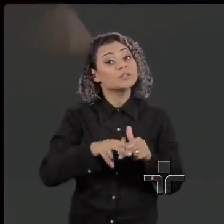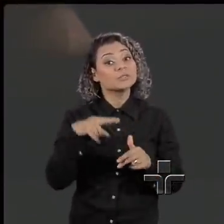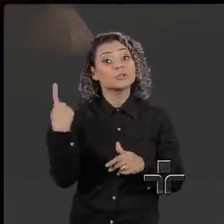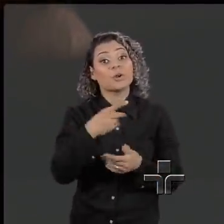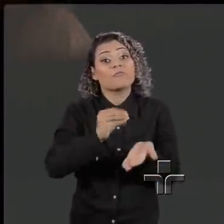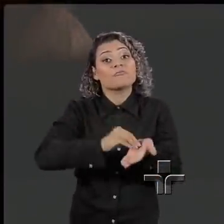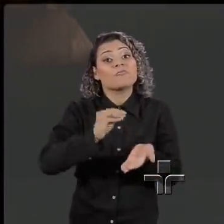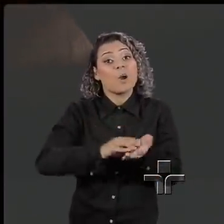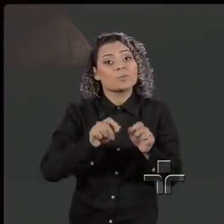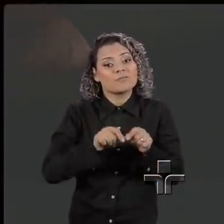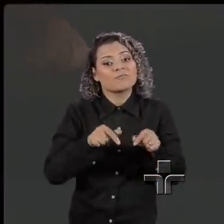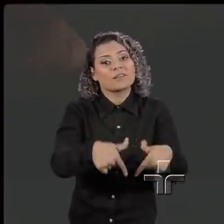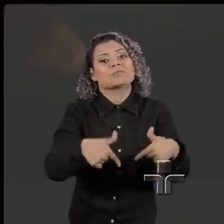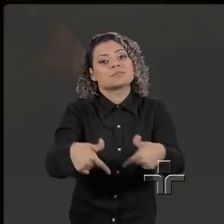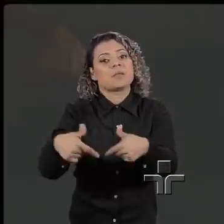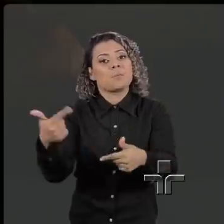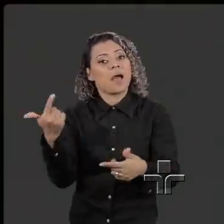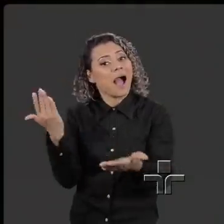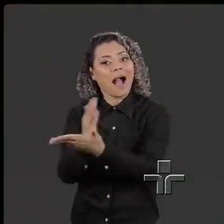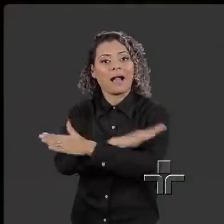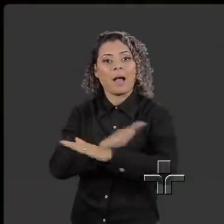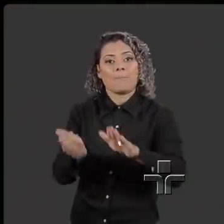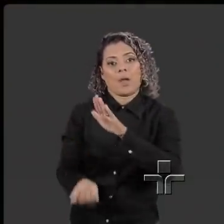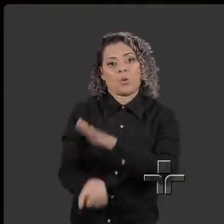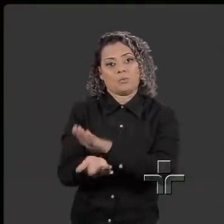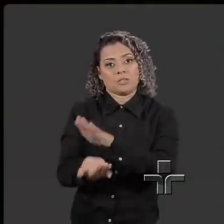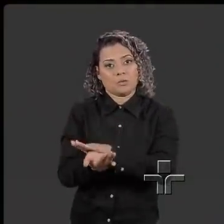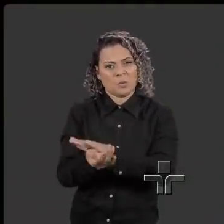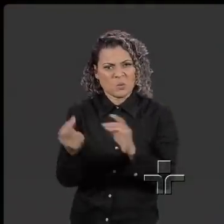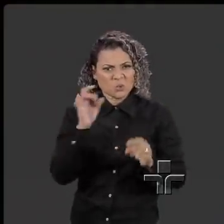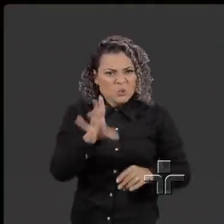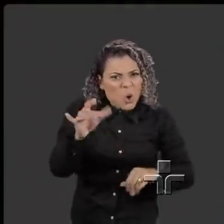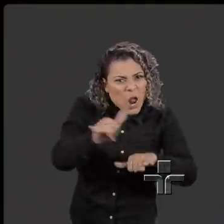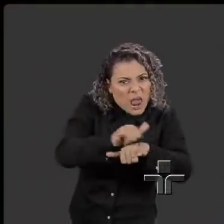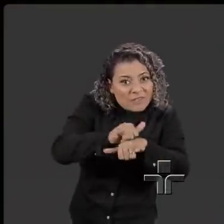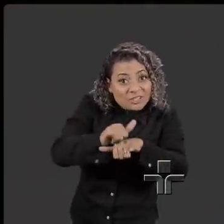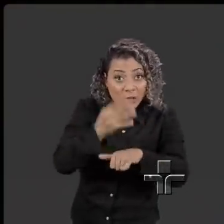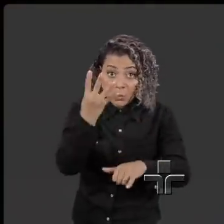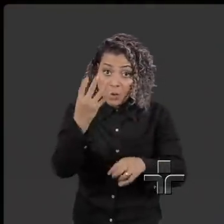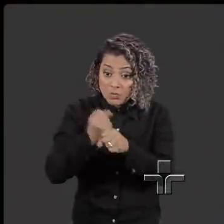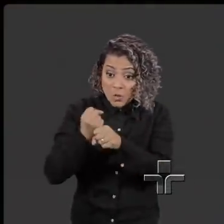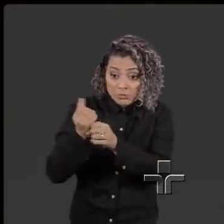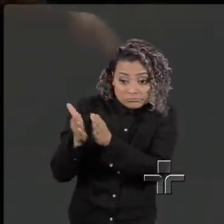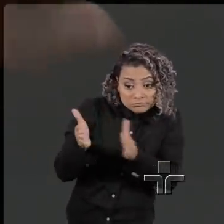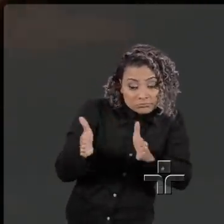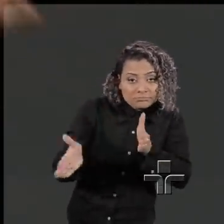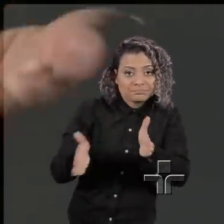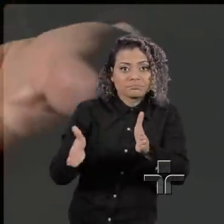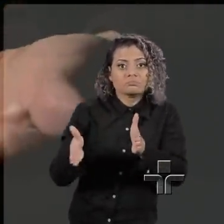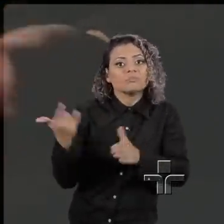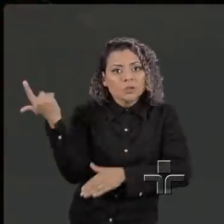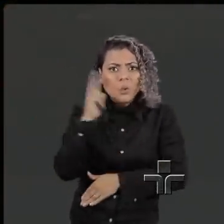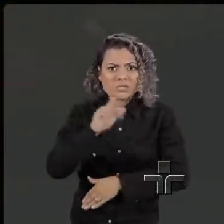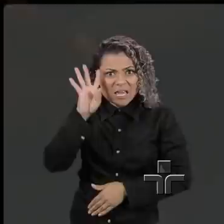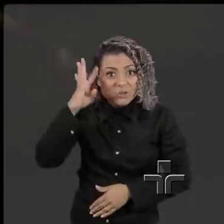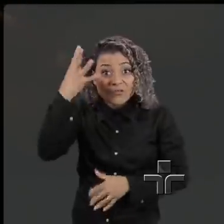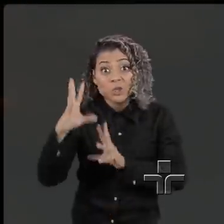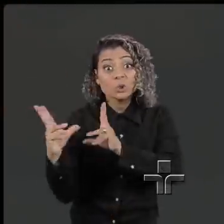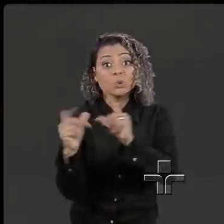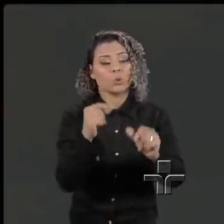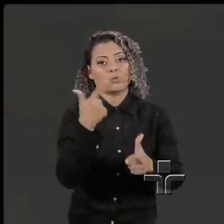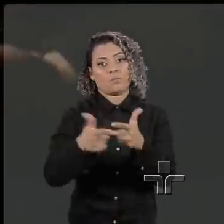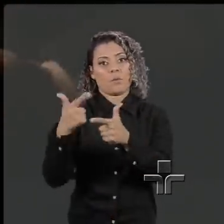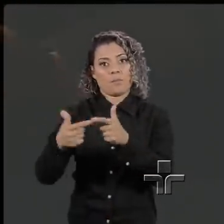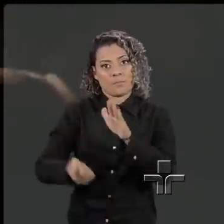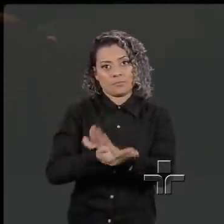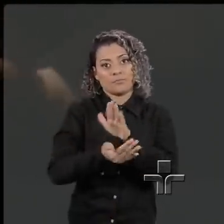fazer no Brasil para combater a corrupção, porque só a Operação Lava Jato, nesses 4 anos, não vai conseguir debelar todo um problema de corrupção no Brasil,